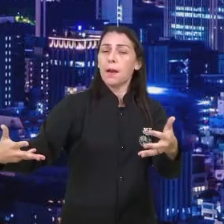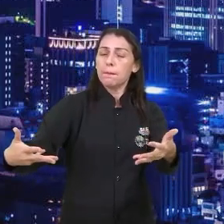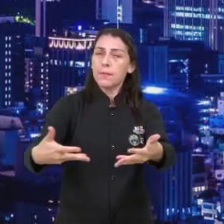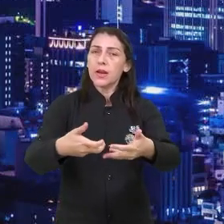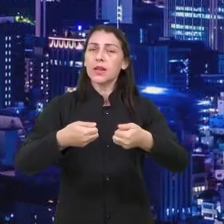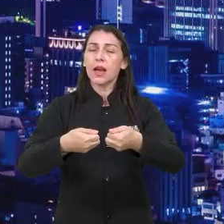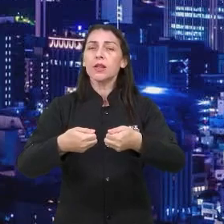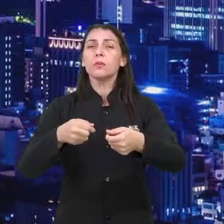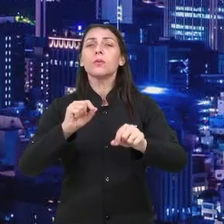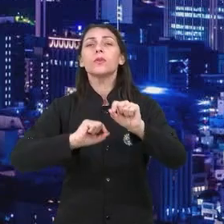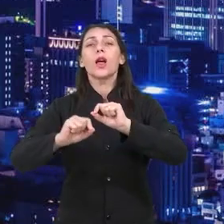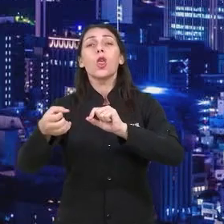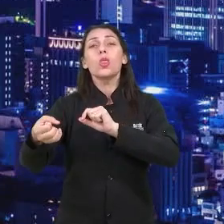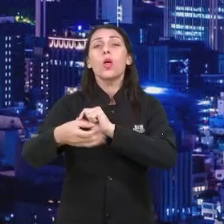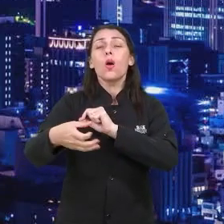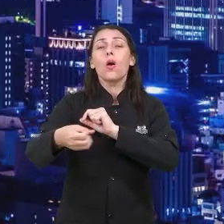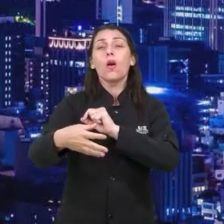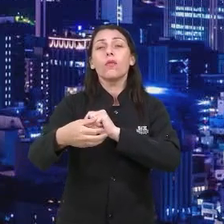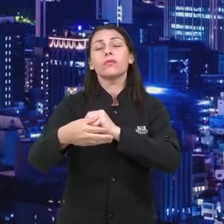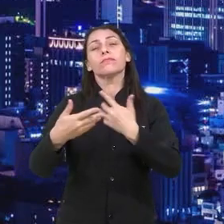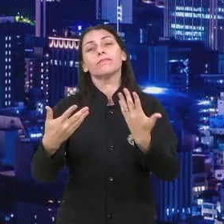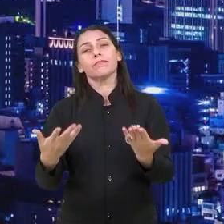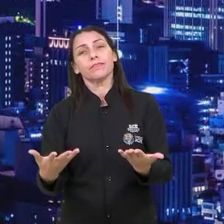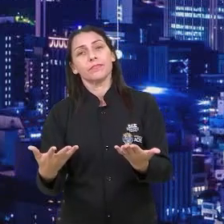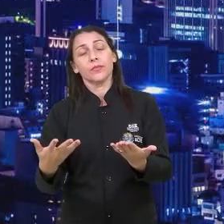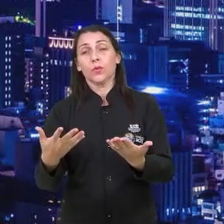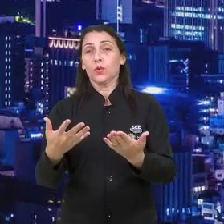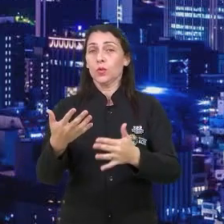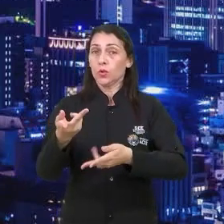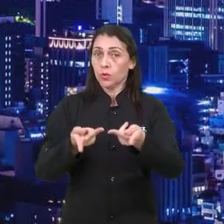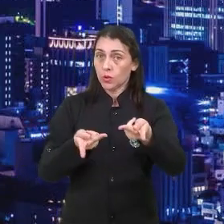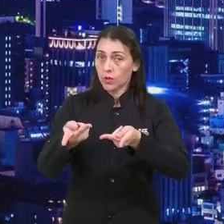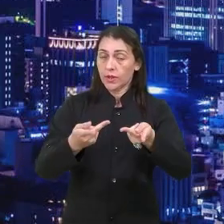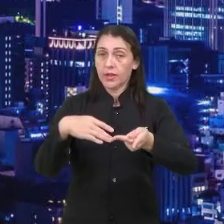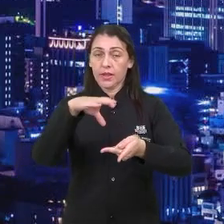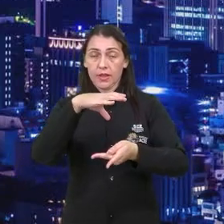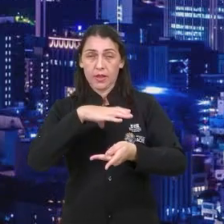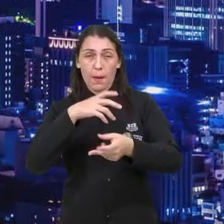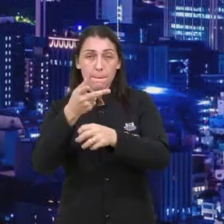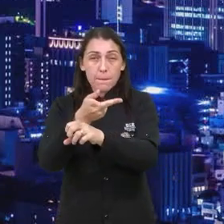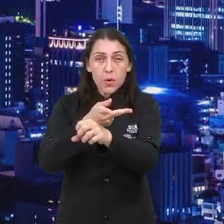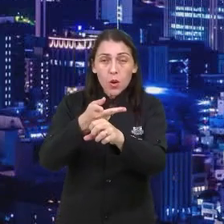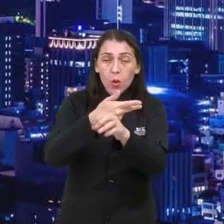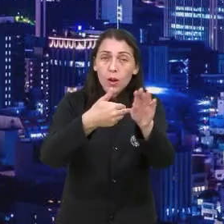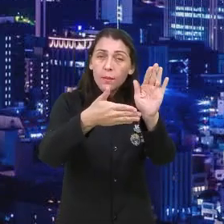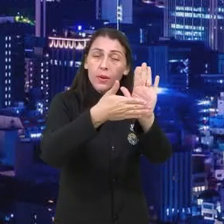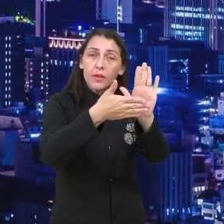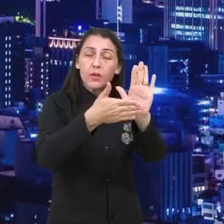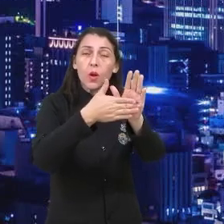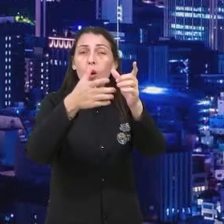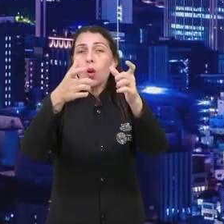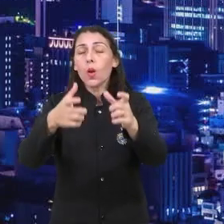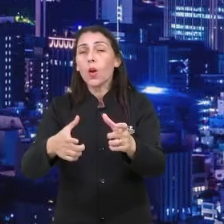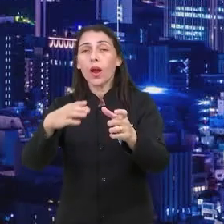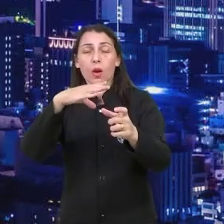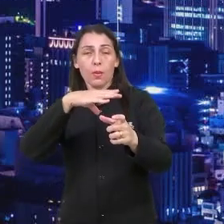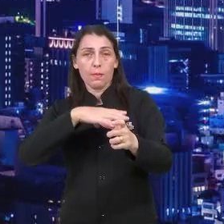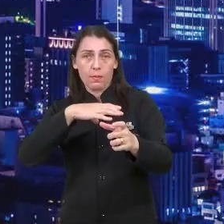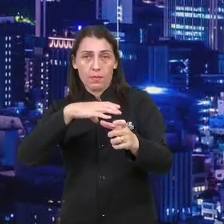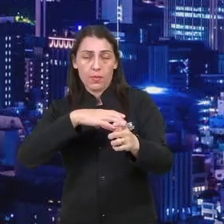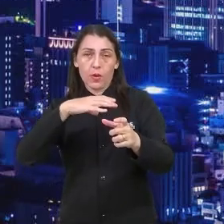eficiência, por meio de inovações. Os projetos dessas cidades buscam proporcionar um ambiente urbano que